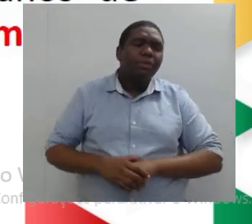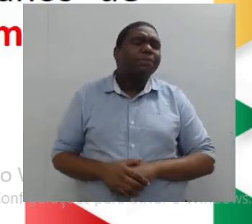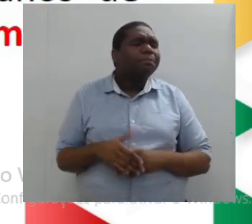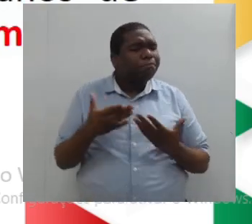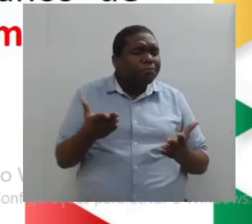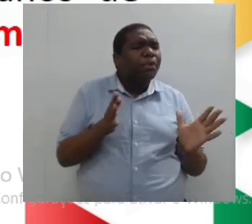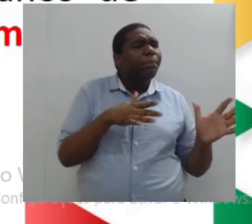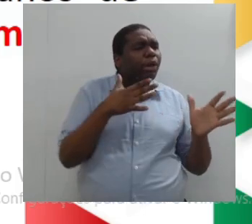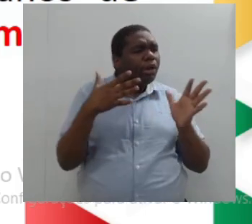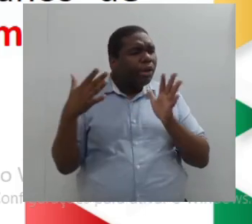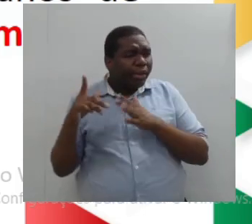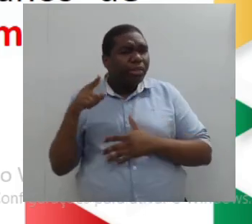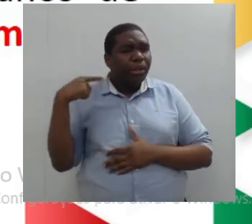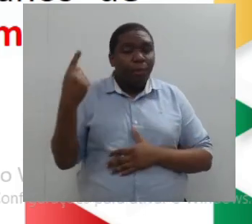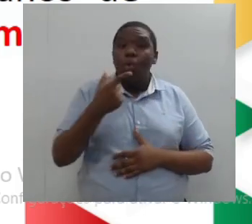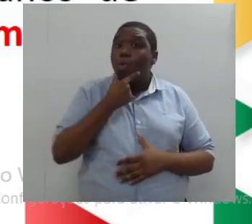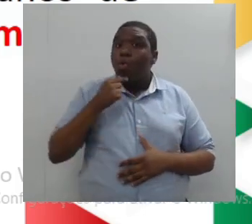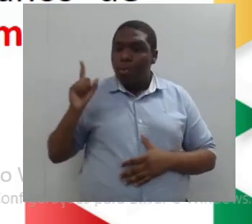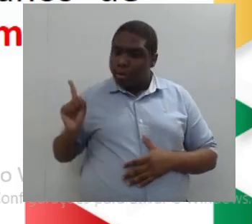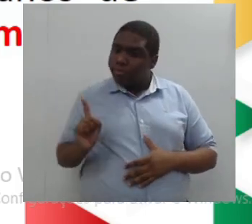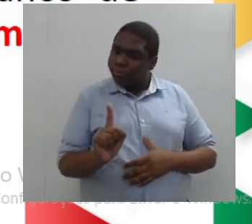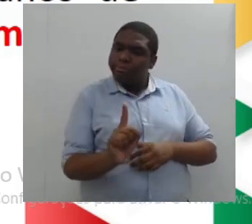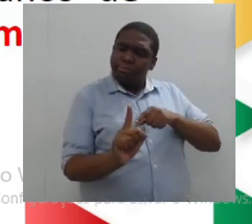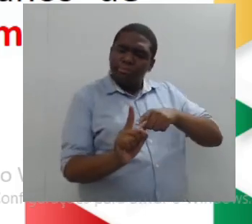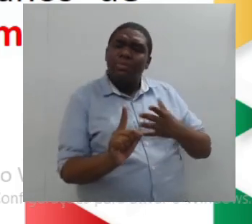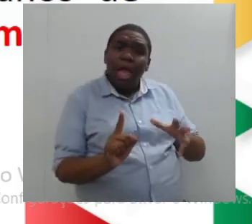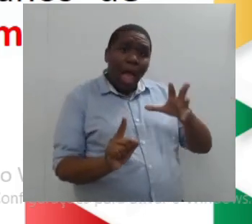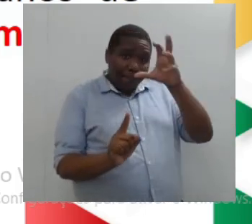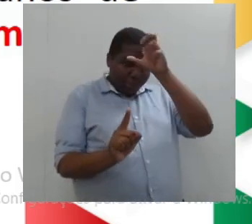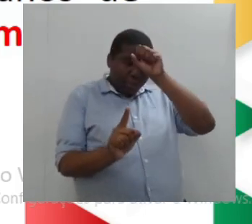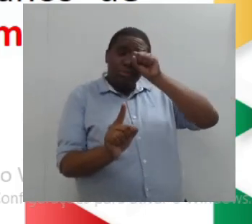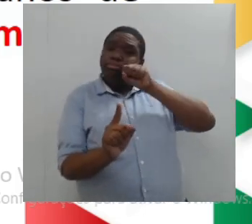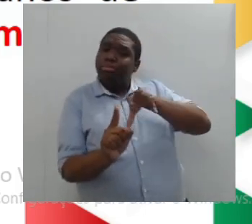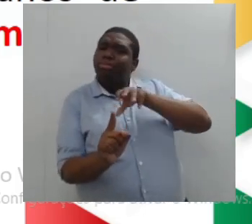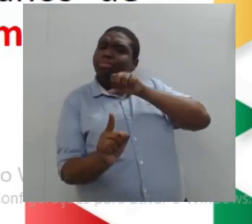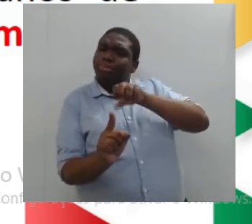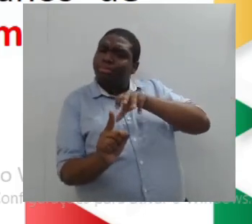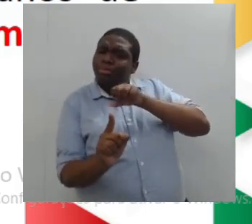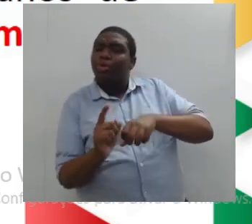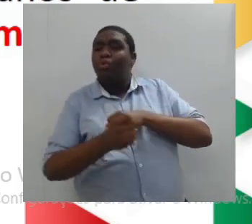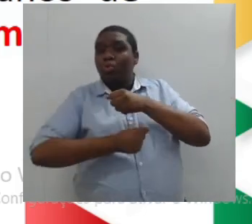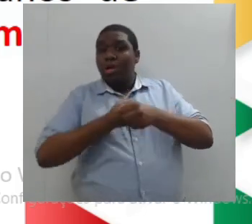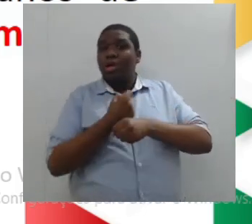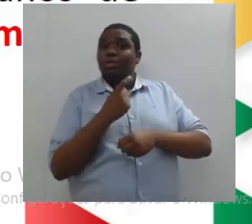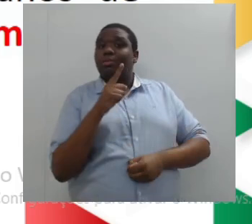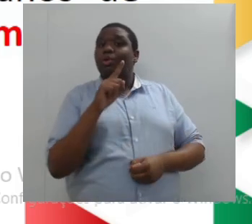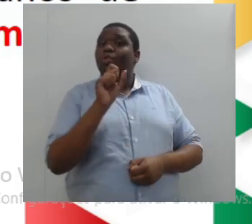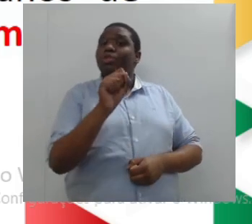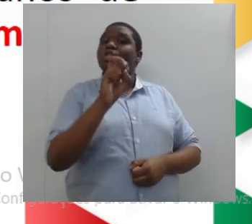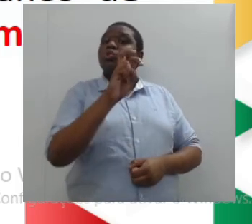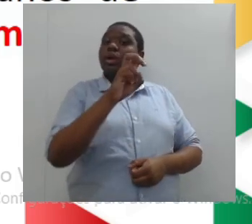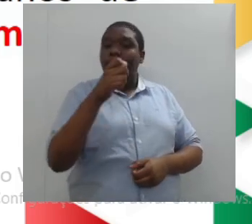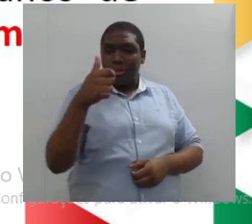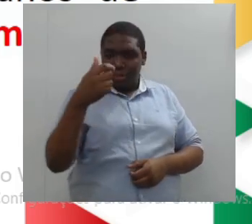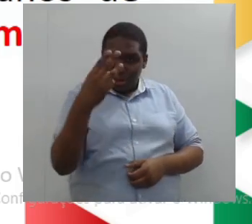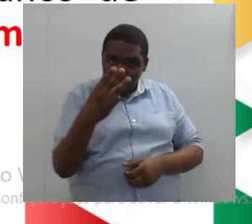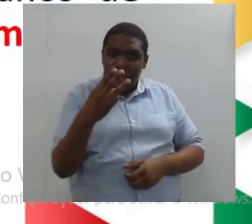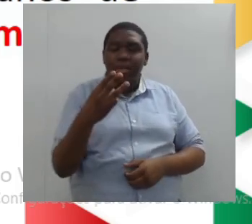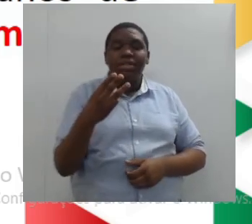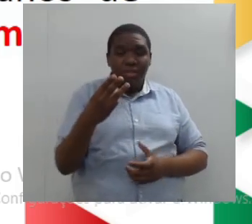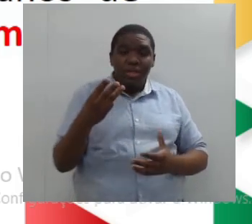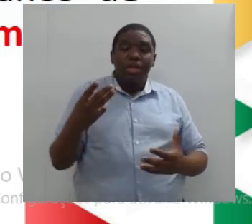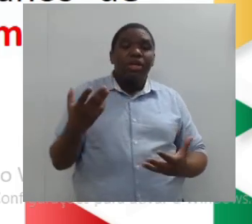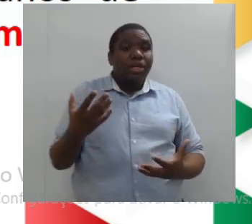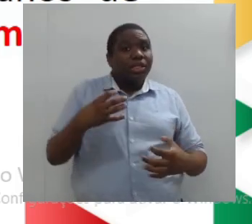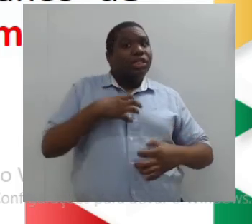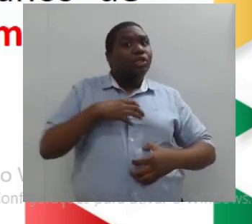depois, ele foi atraído pelos ensinamentos do Bab. Em 1853, recebeu uma revelação divina